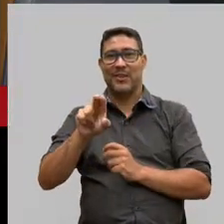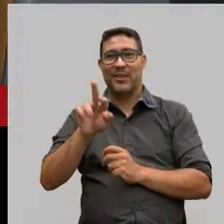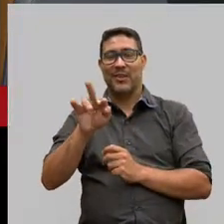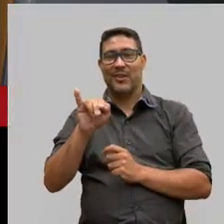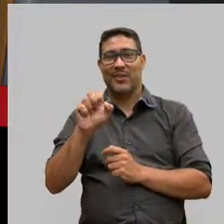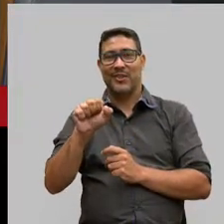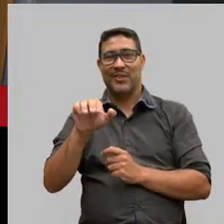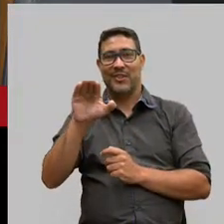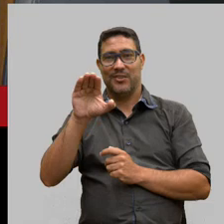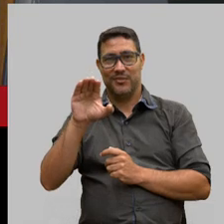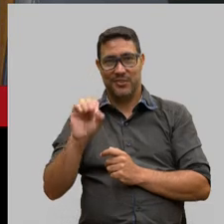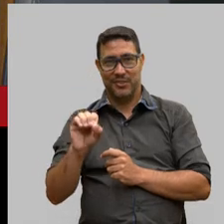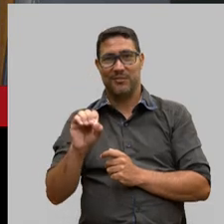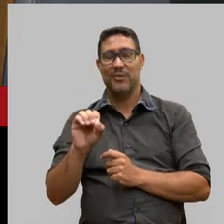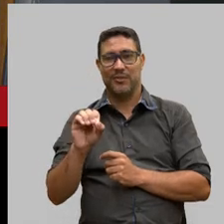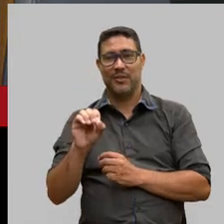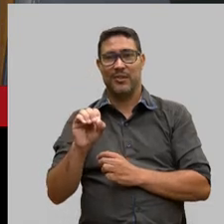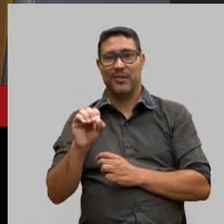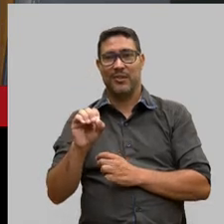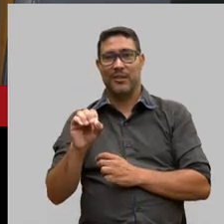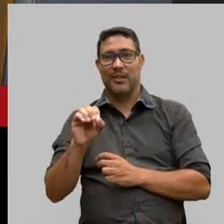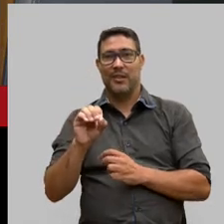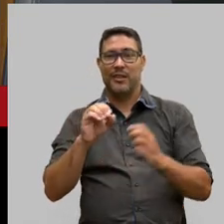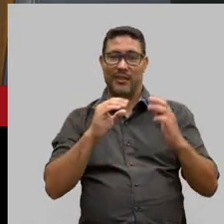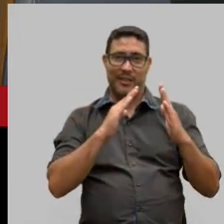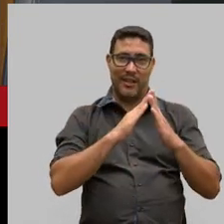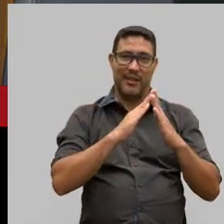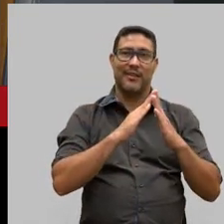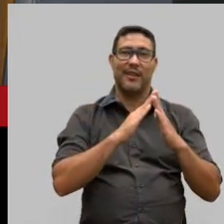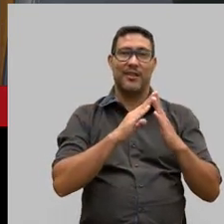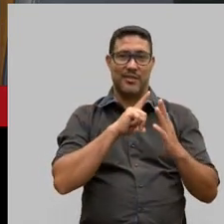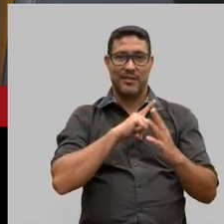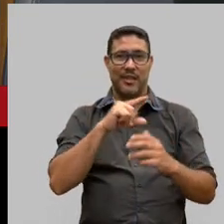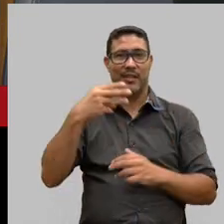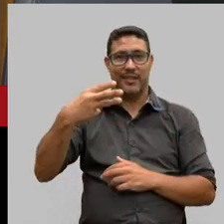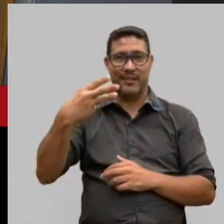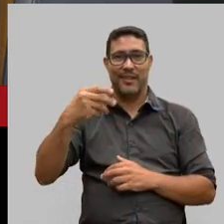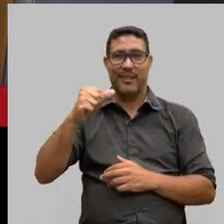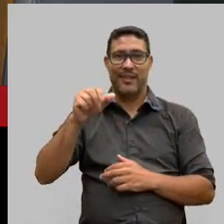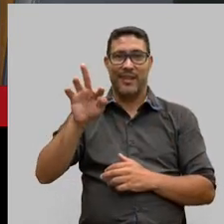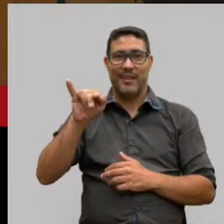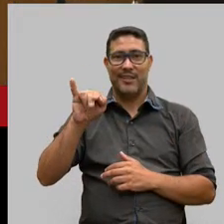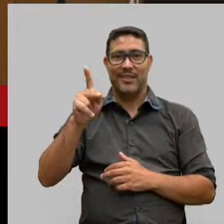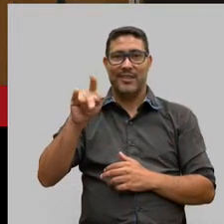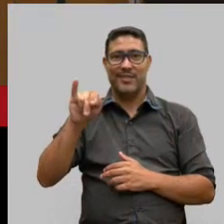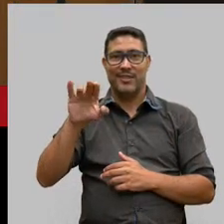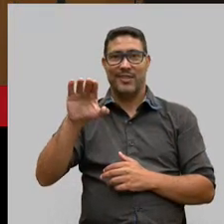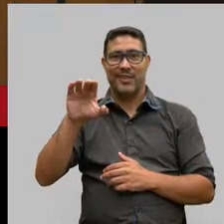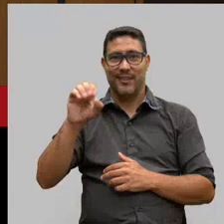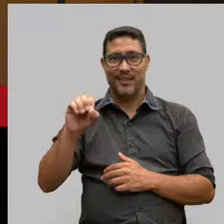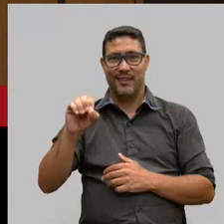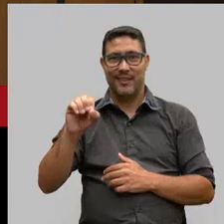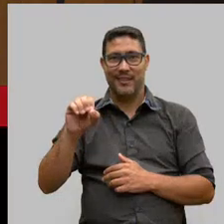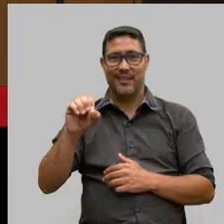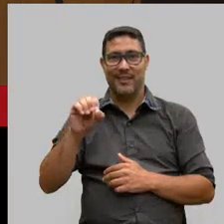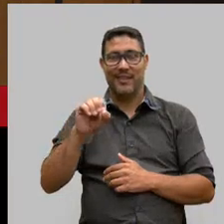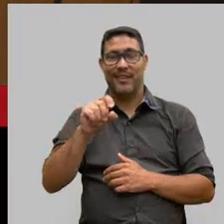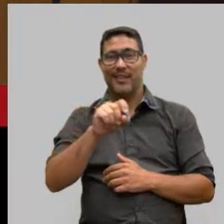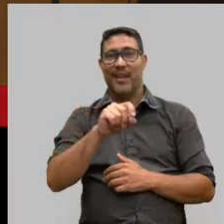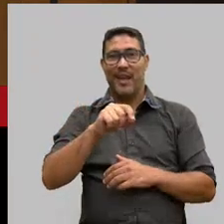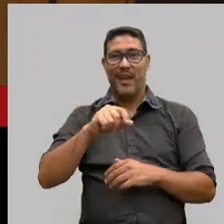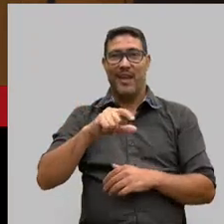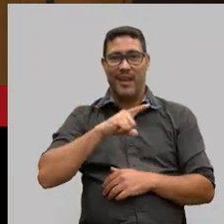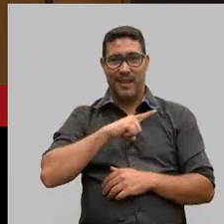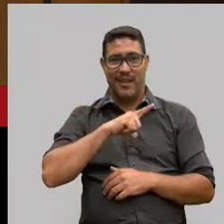passado então em casa nós temos três atípicos três neuro atípicos é Aqui nós fizemos um combinado viu gente ela tava na outra atividade